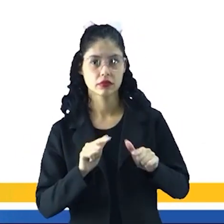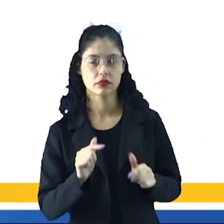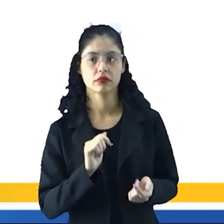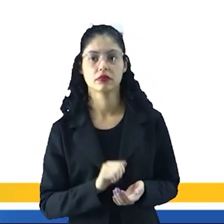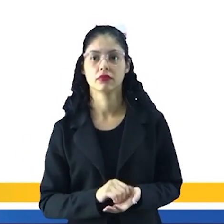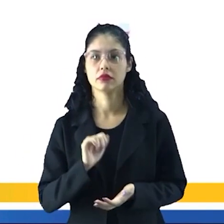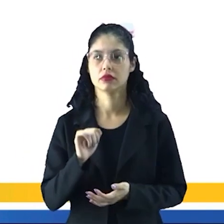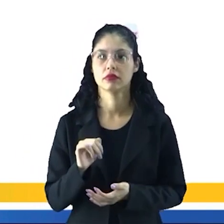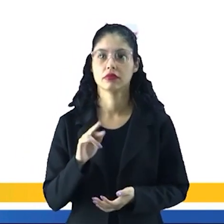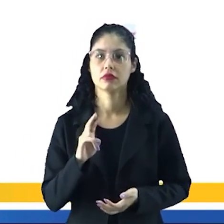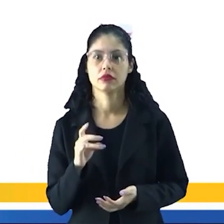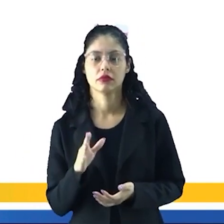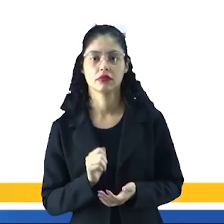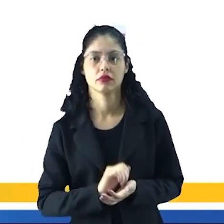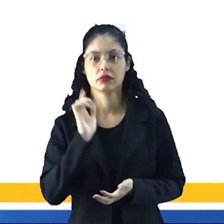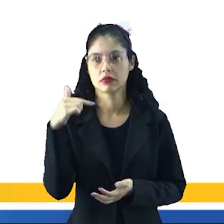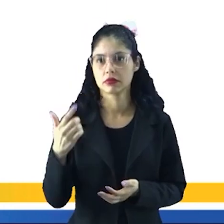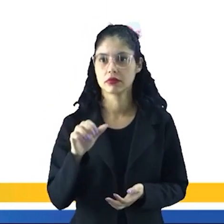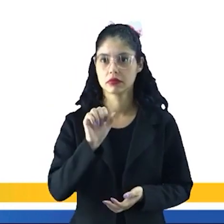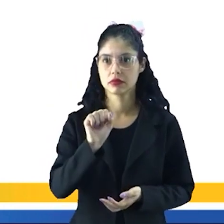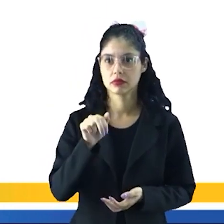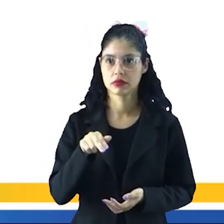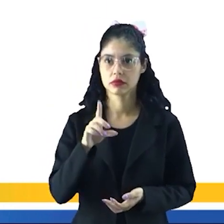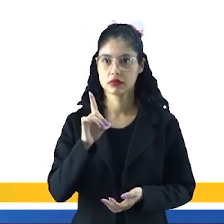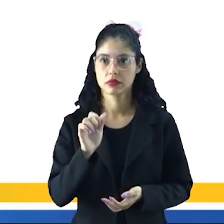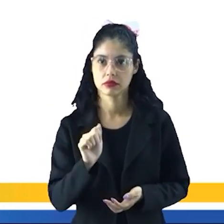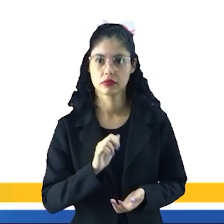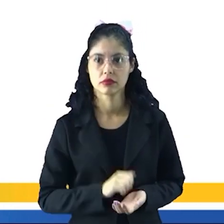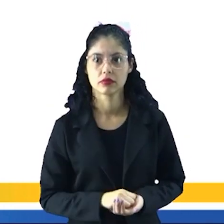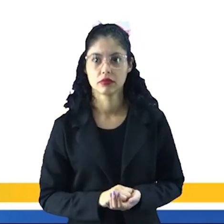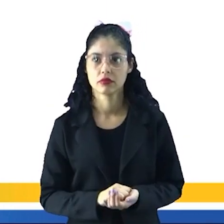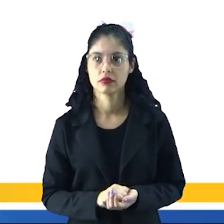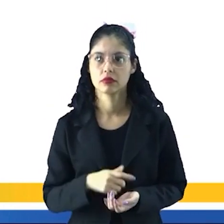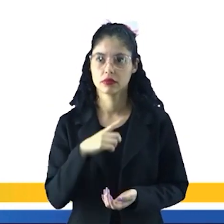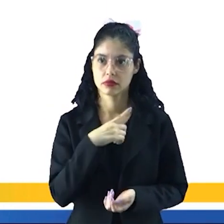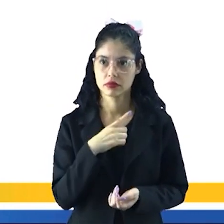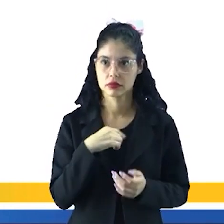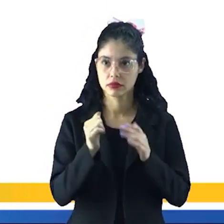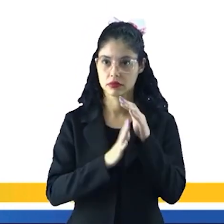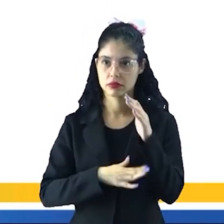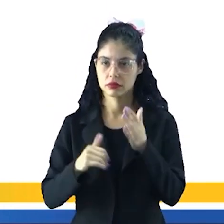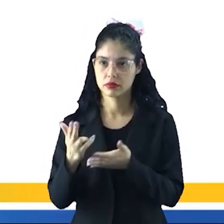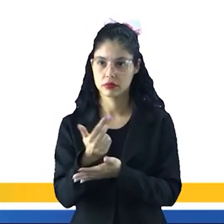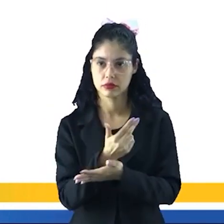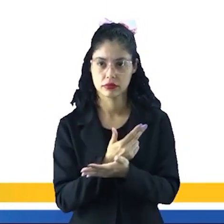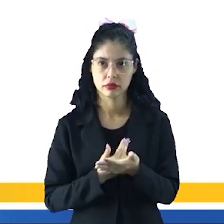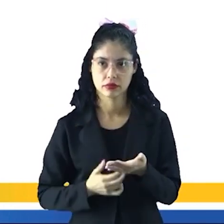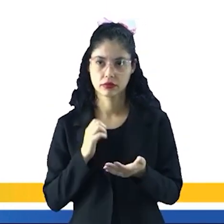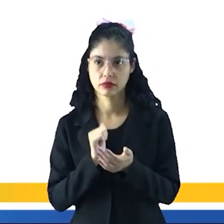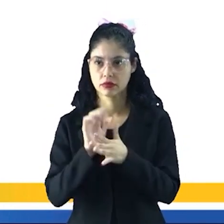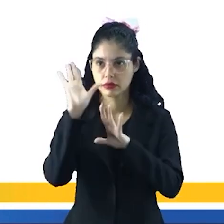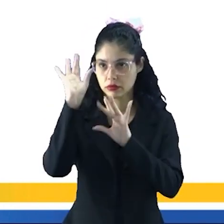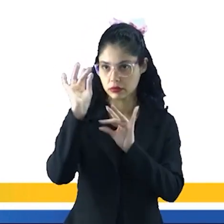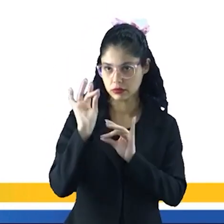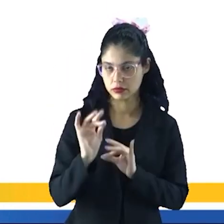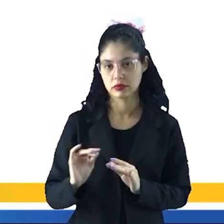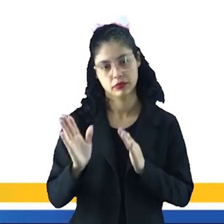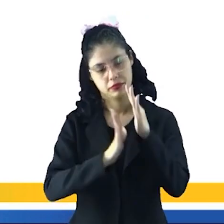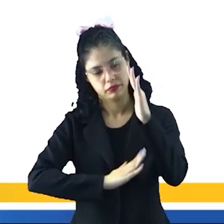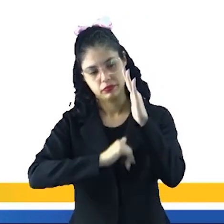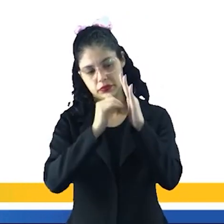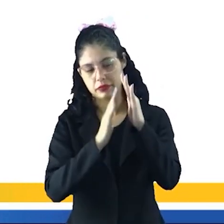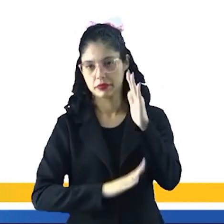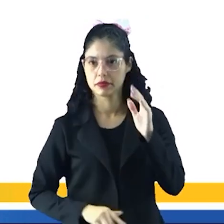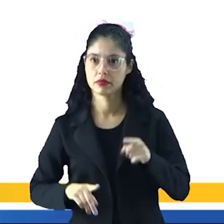uma intervenção. Próximo artista é Sandra Cinto. Em seus desenhos intrincamente detalhados,